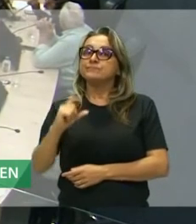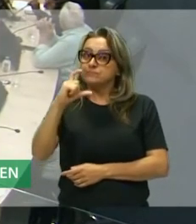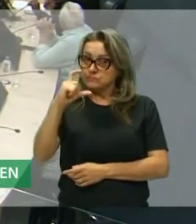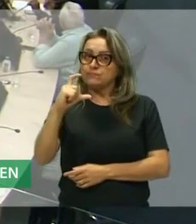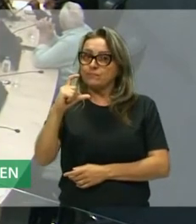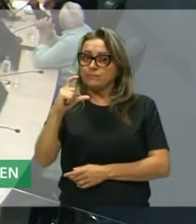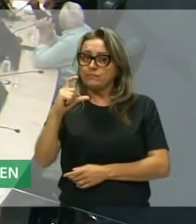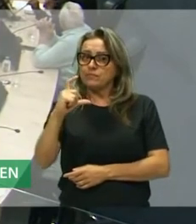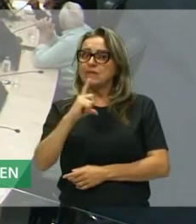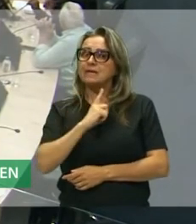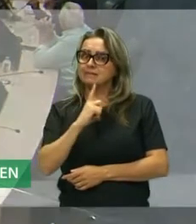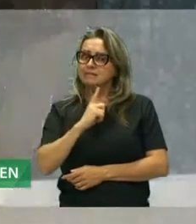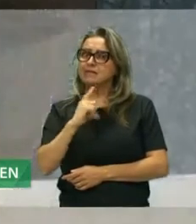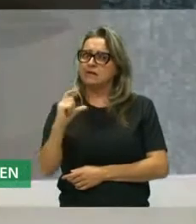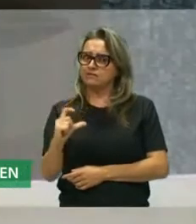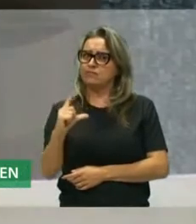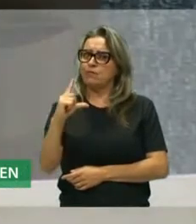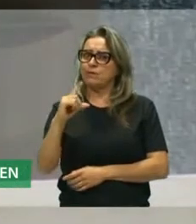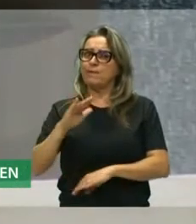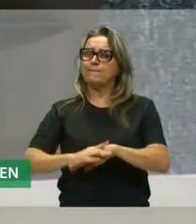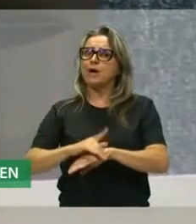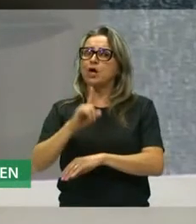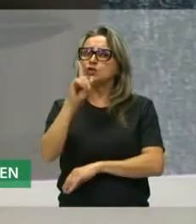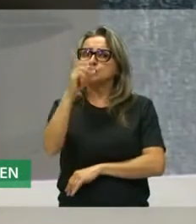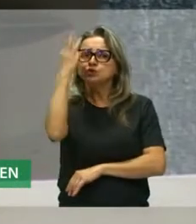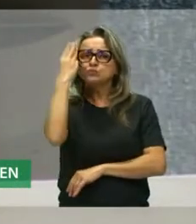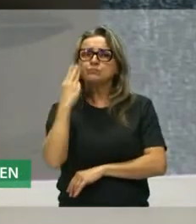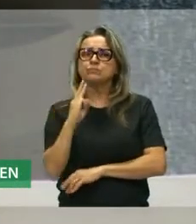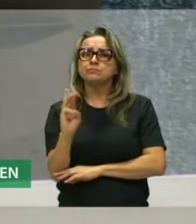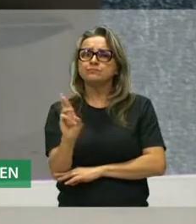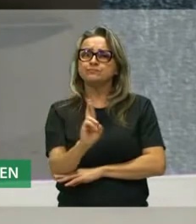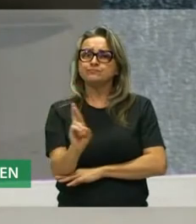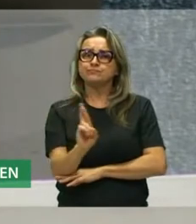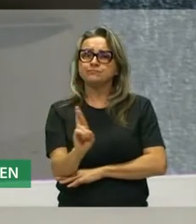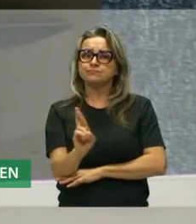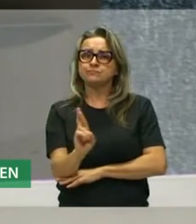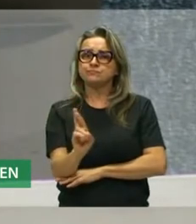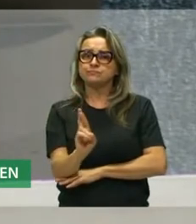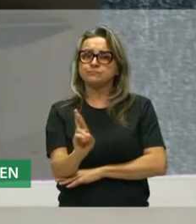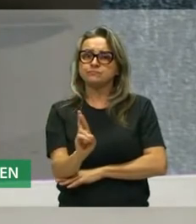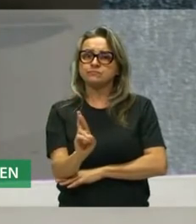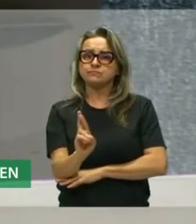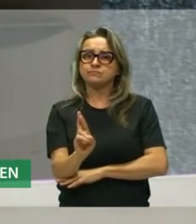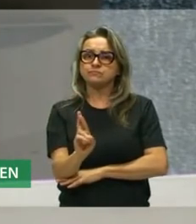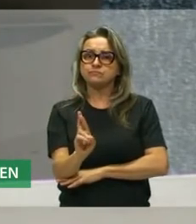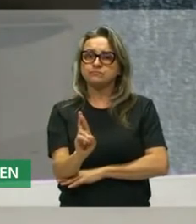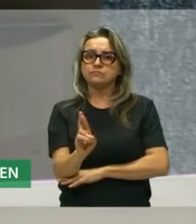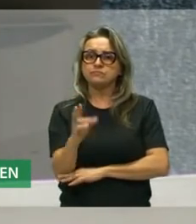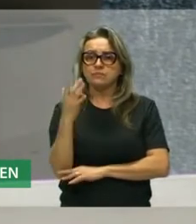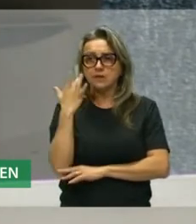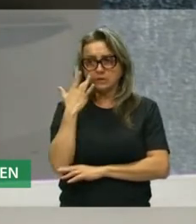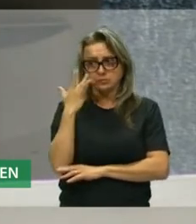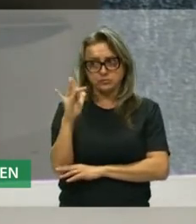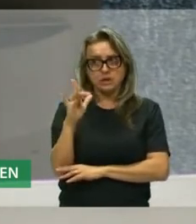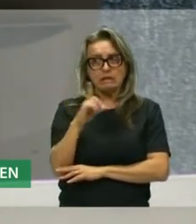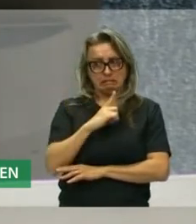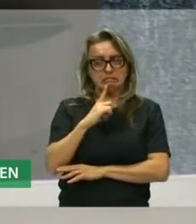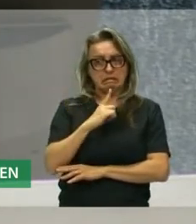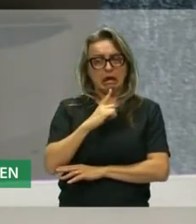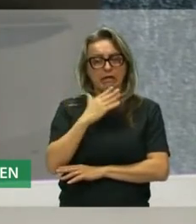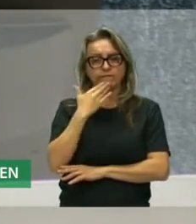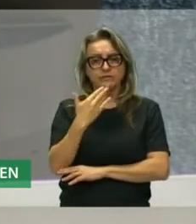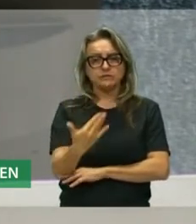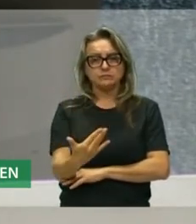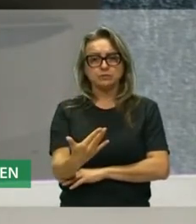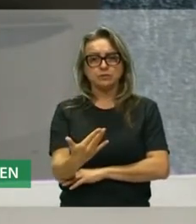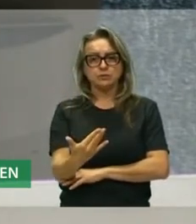um aumento, a princípio, para mais de R$1 milhão nessa questão. Não sei se chegou, mas houve esse pedido, né? Eu